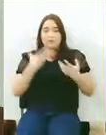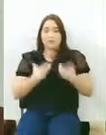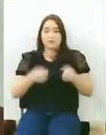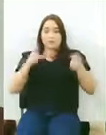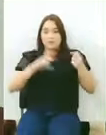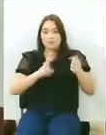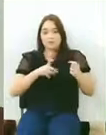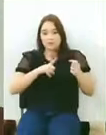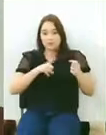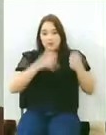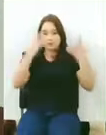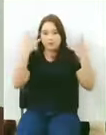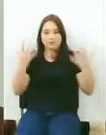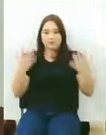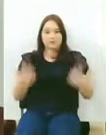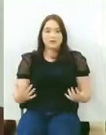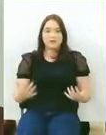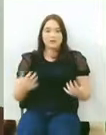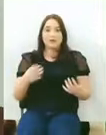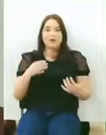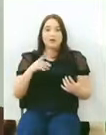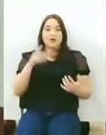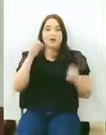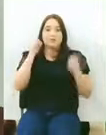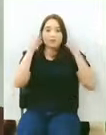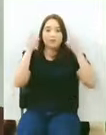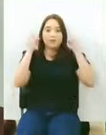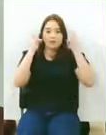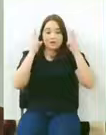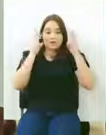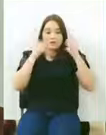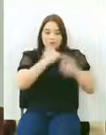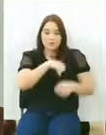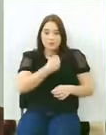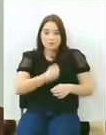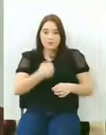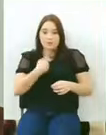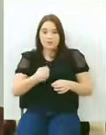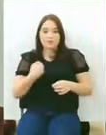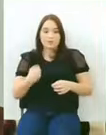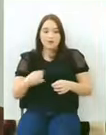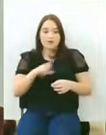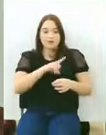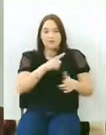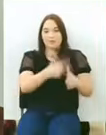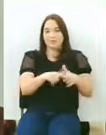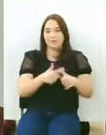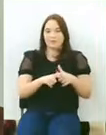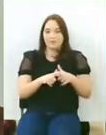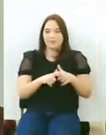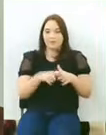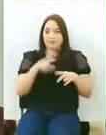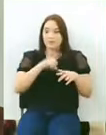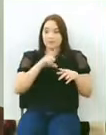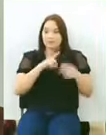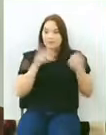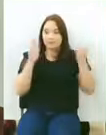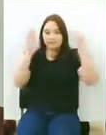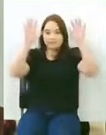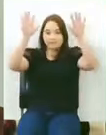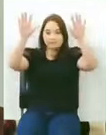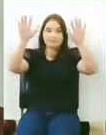toda vez que ele abaixava as mãos, Moisés passava aperto lá na campina no meio da batalha. Então os